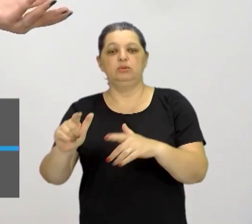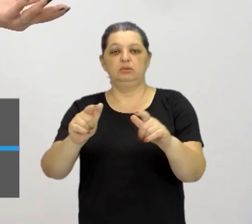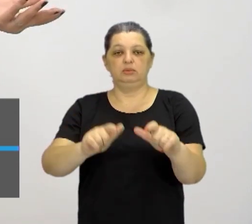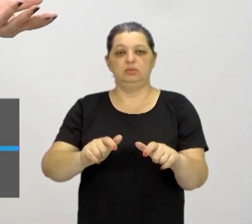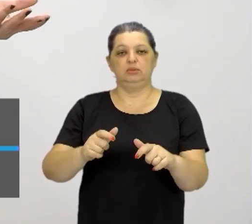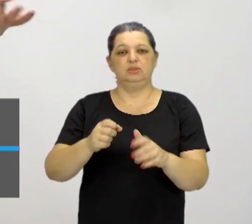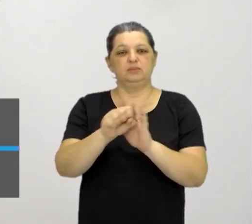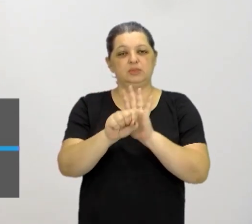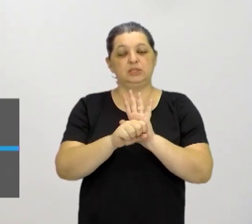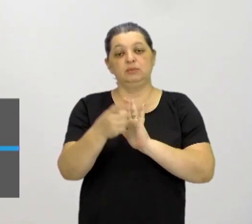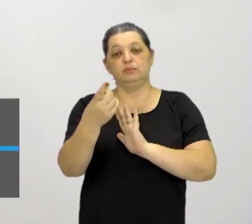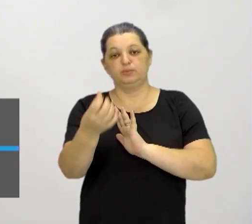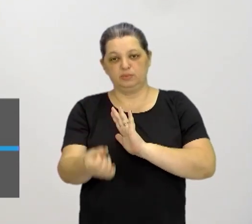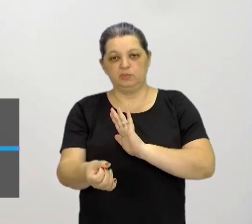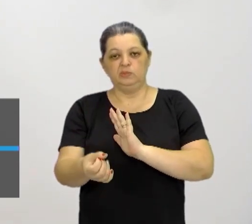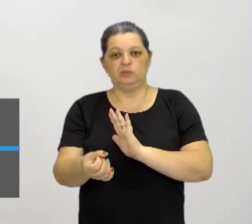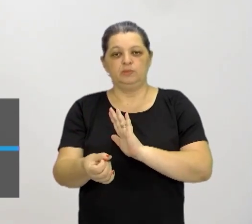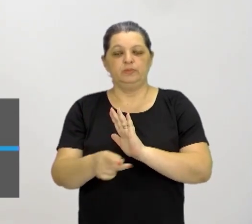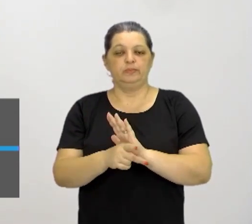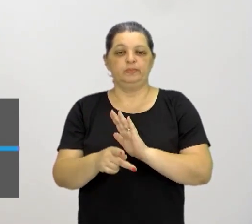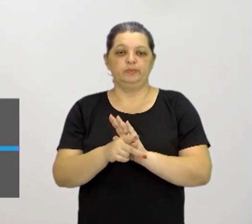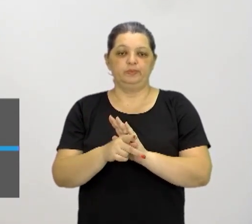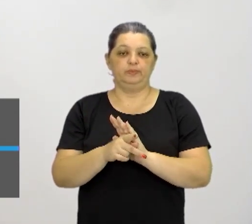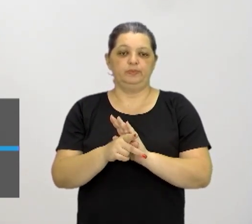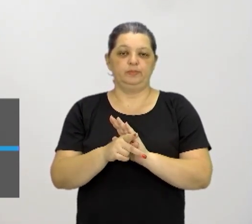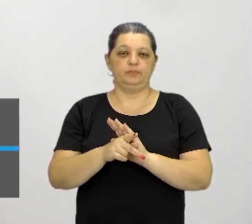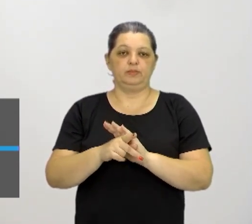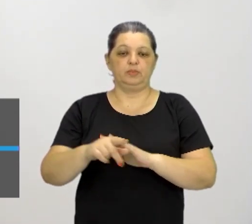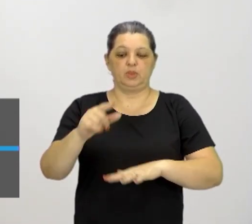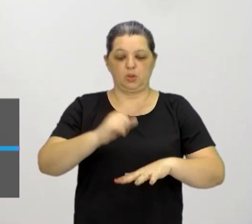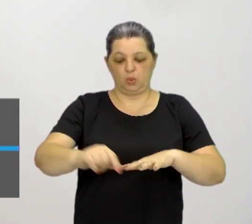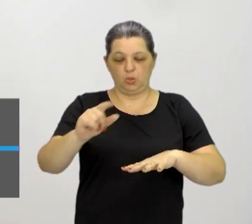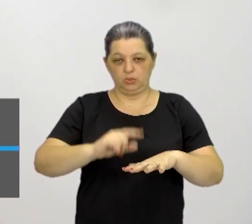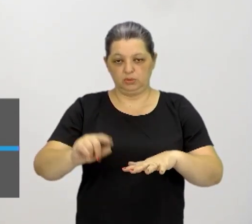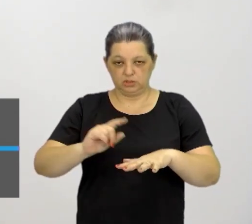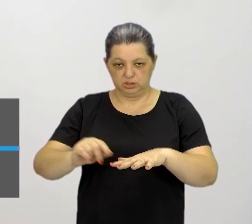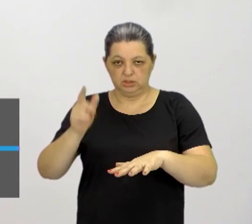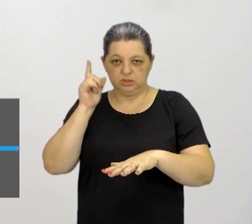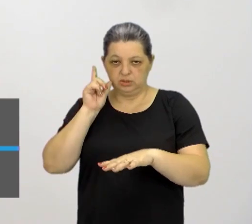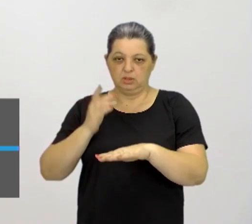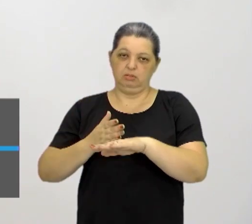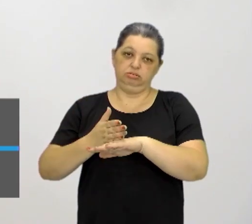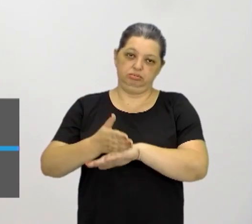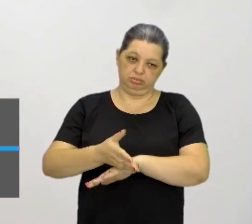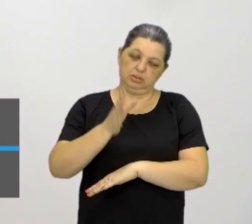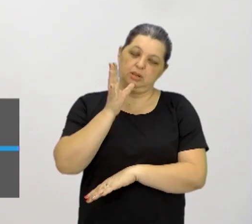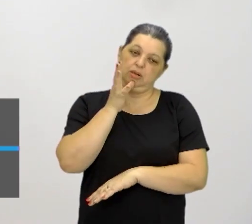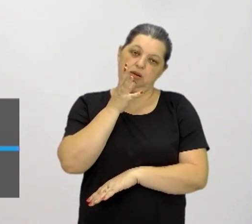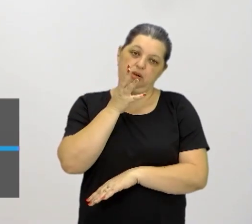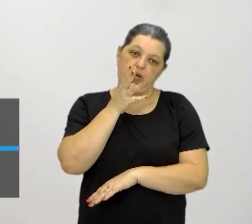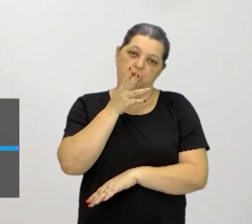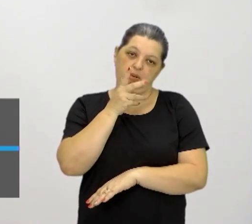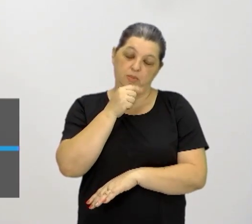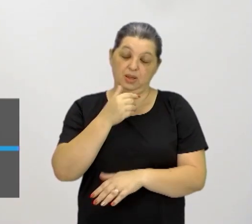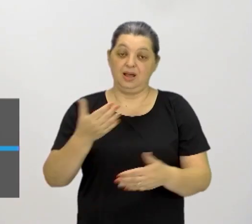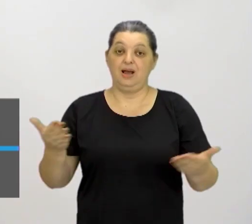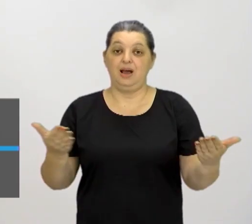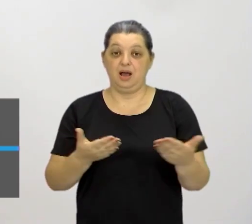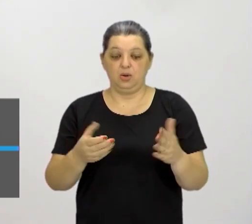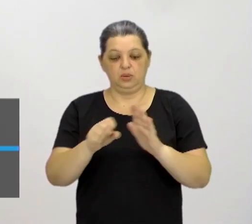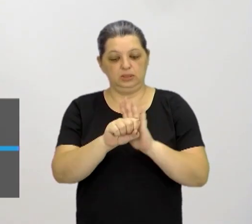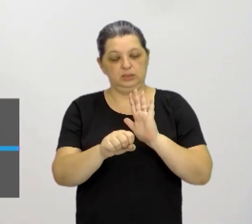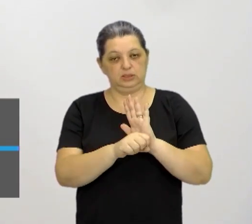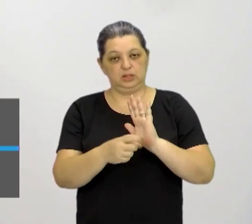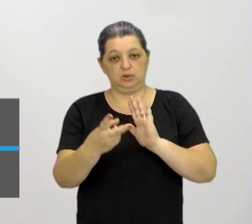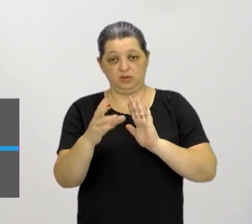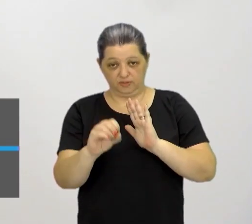século XVI, para atravessar os continentes era muito mais demorado. Agora, século XX,